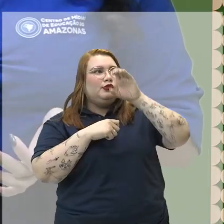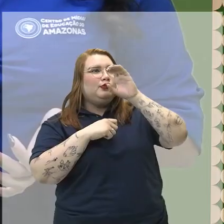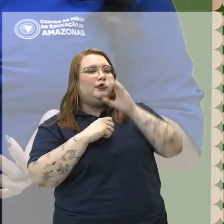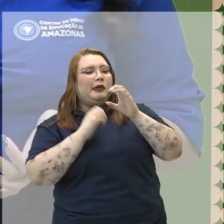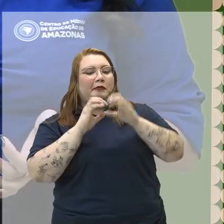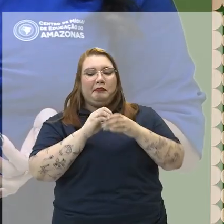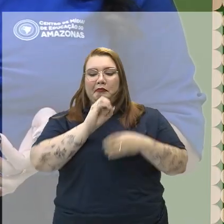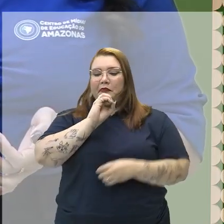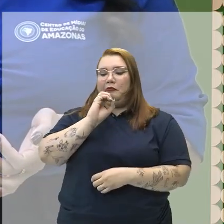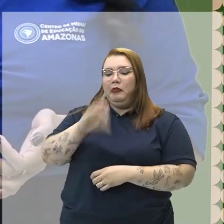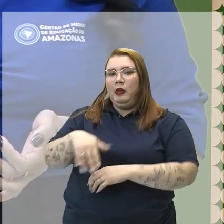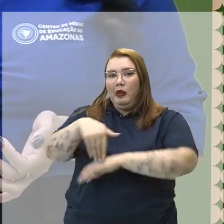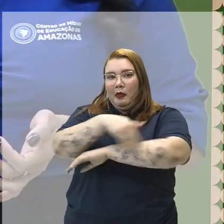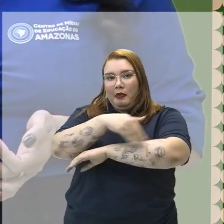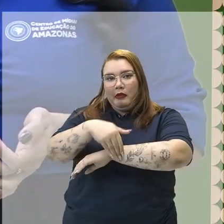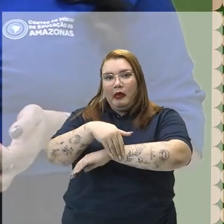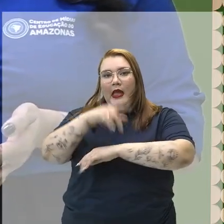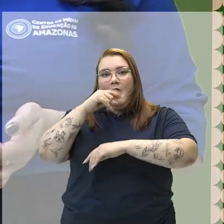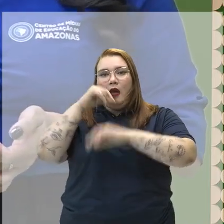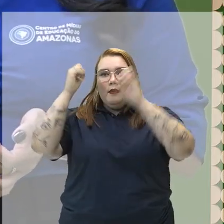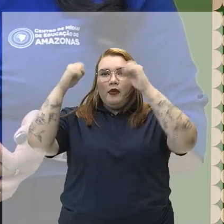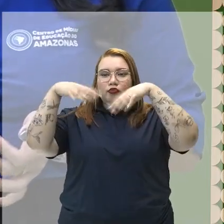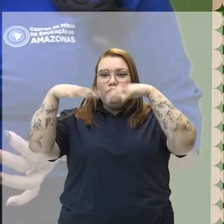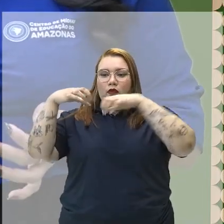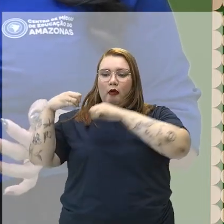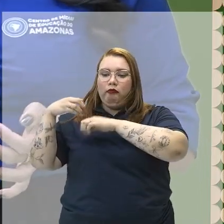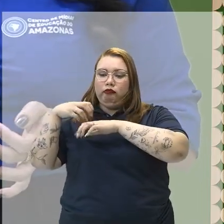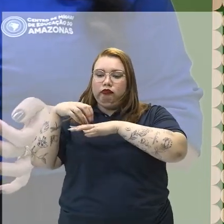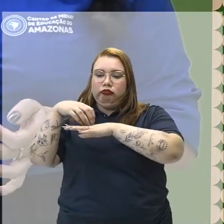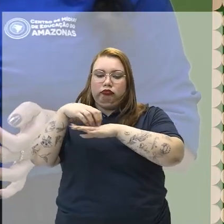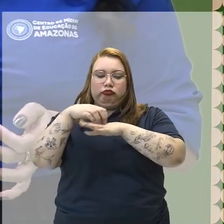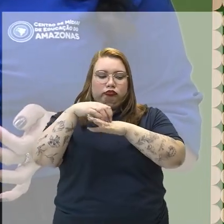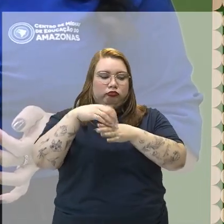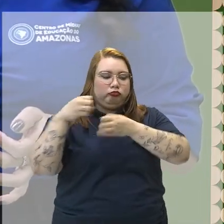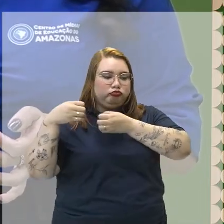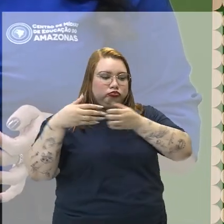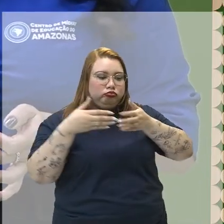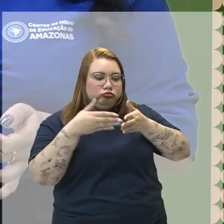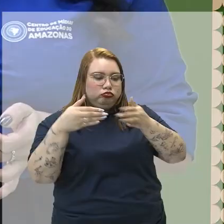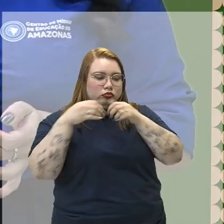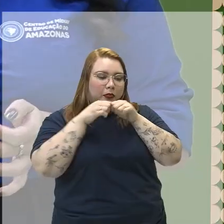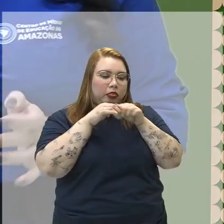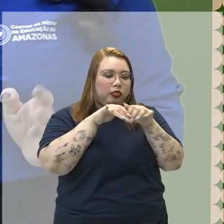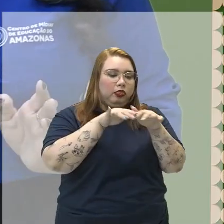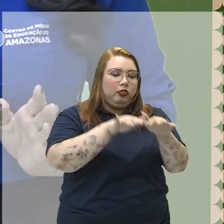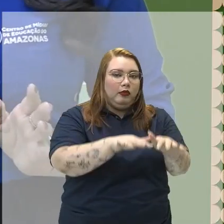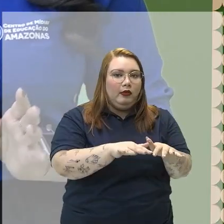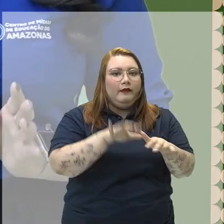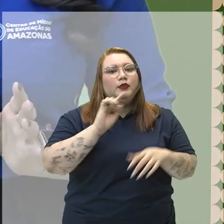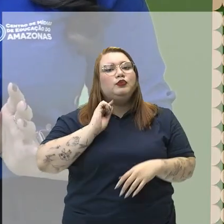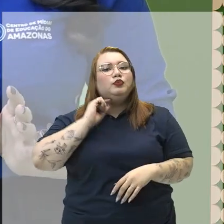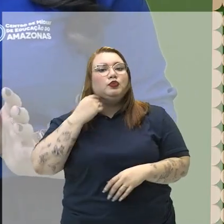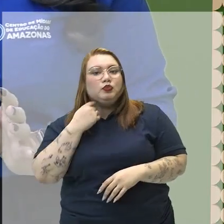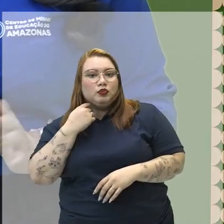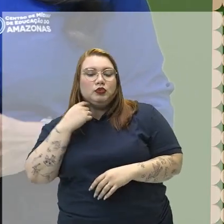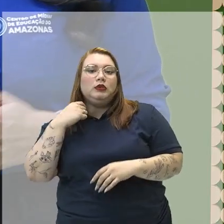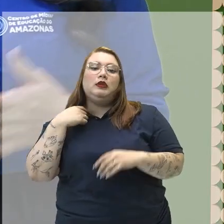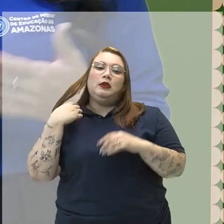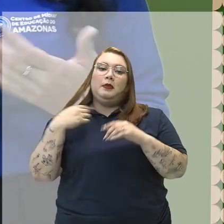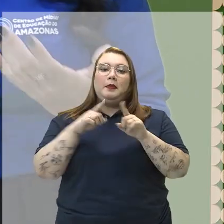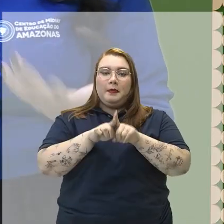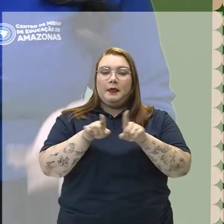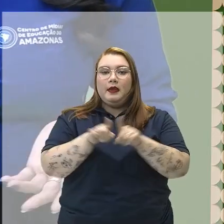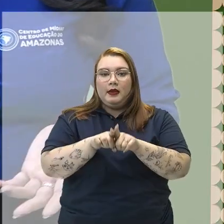aquela água ela vai percorrer um caminho, vai chegar no igarapé e ela vai seguir um percurso poluindo aquela água.